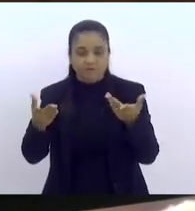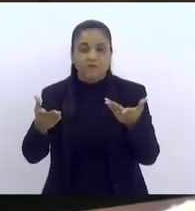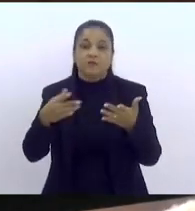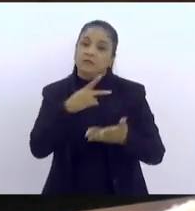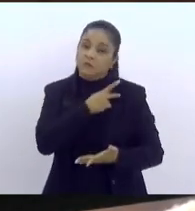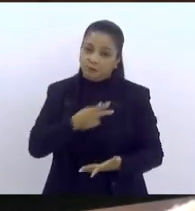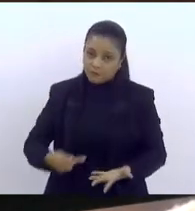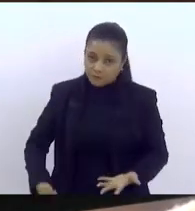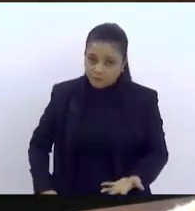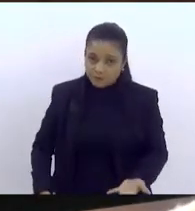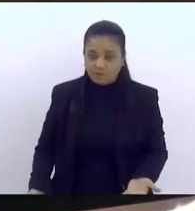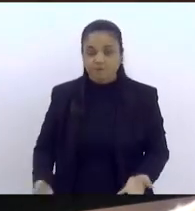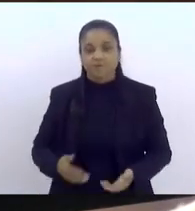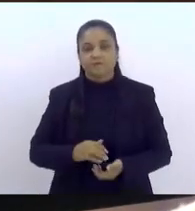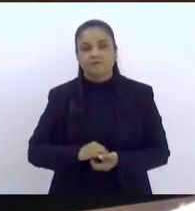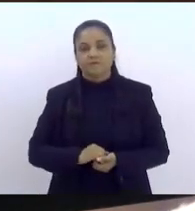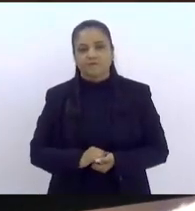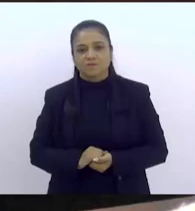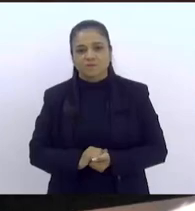presidente,